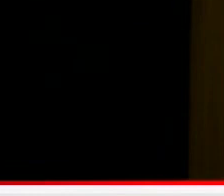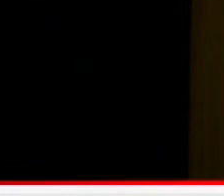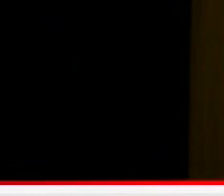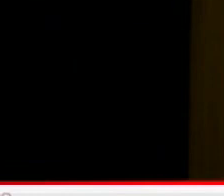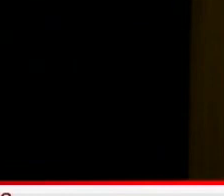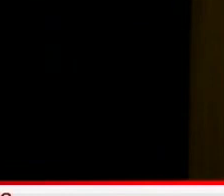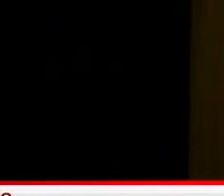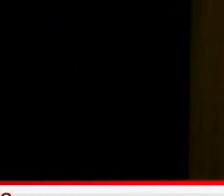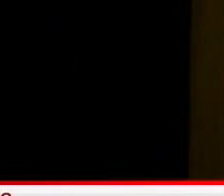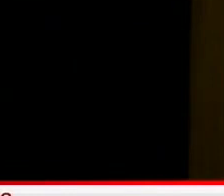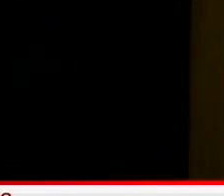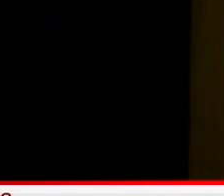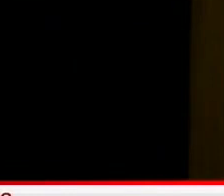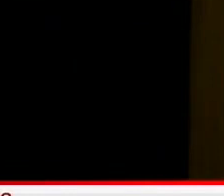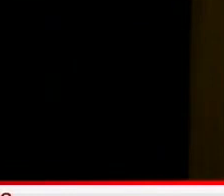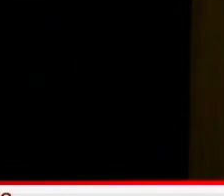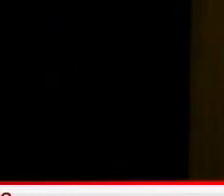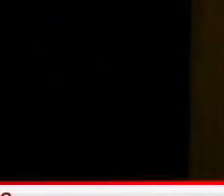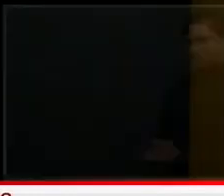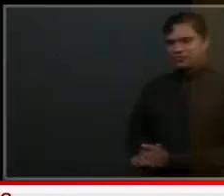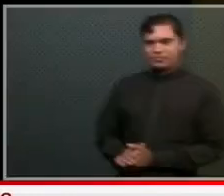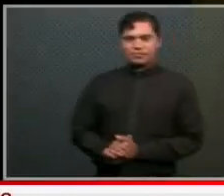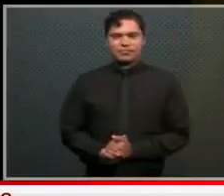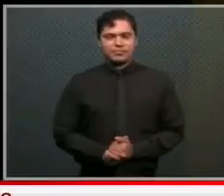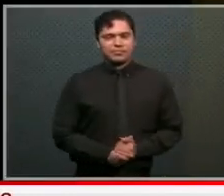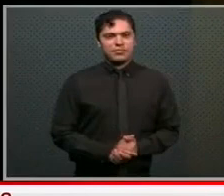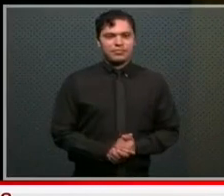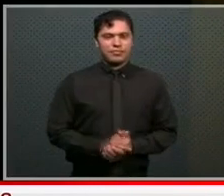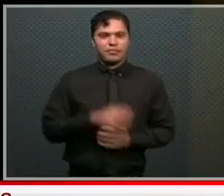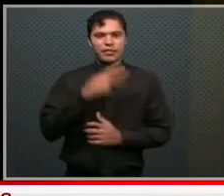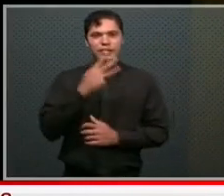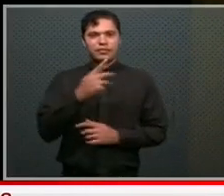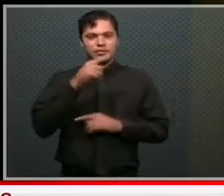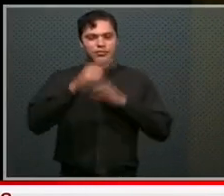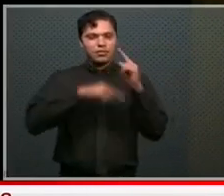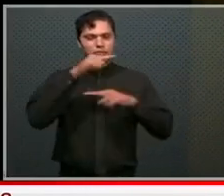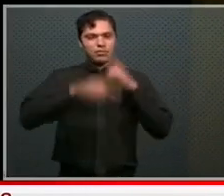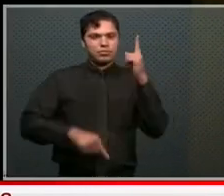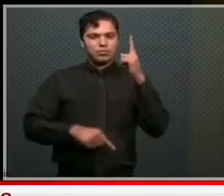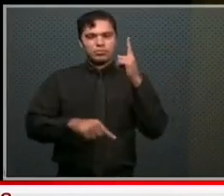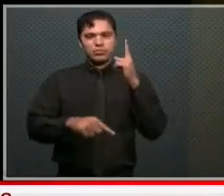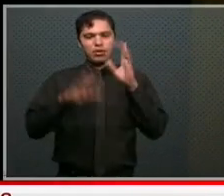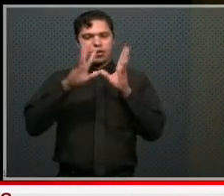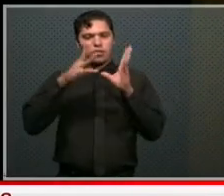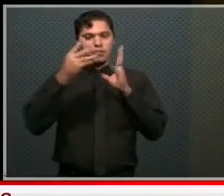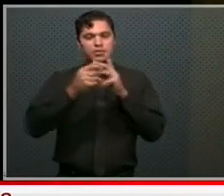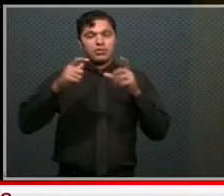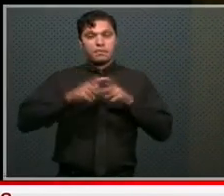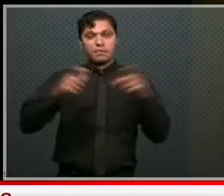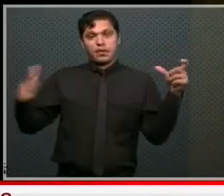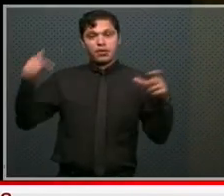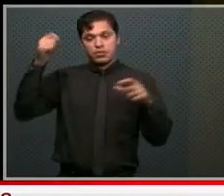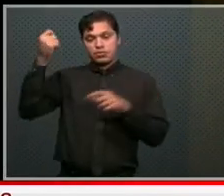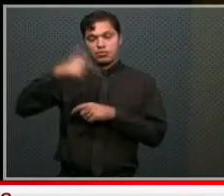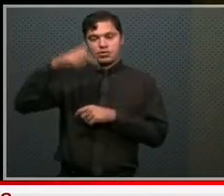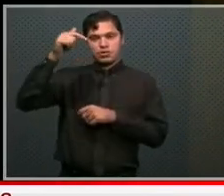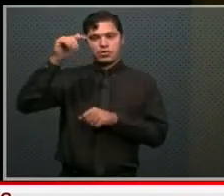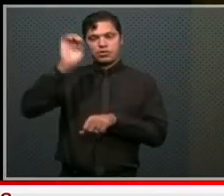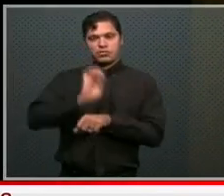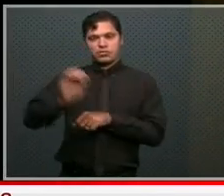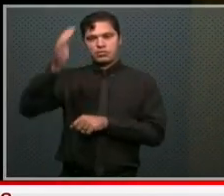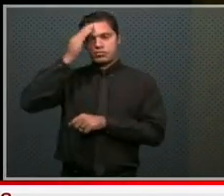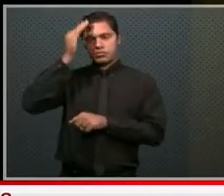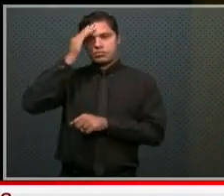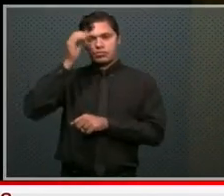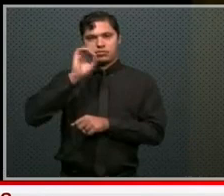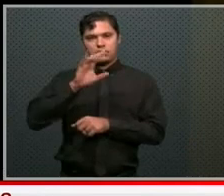nós somos três potencialidade uma dela é território apesar do Amazonas ser maior do que nós mas ele só tem dois por